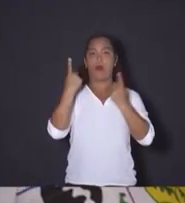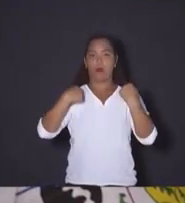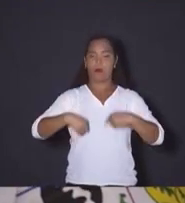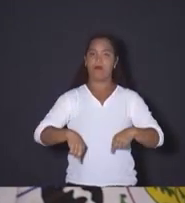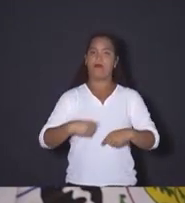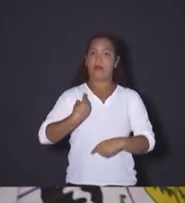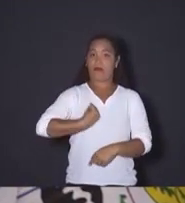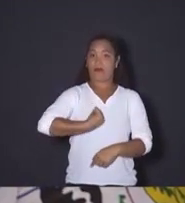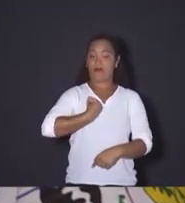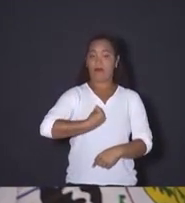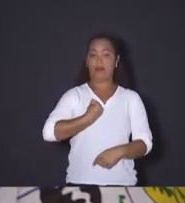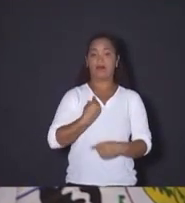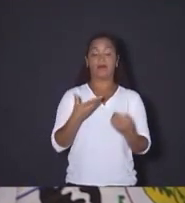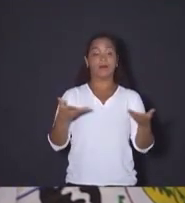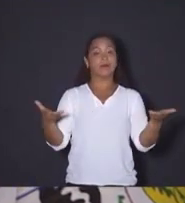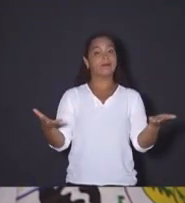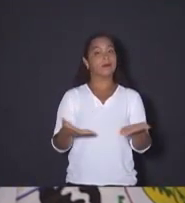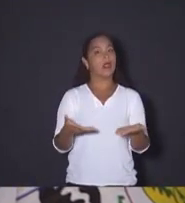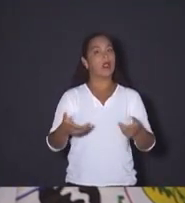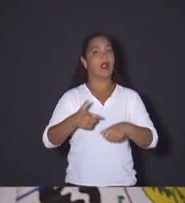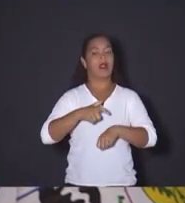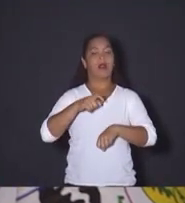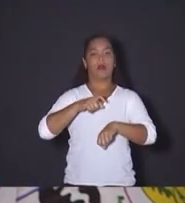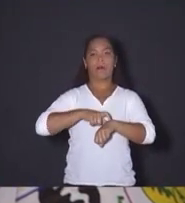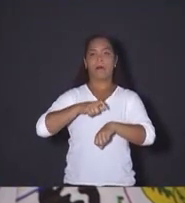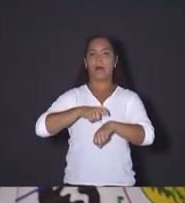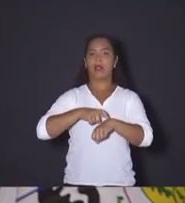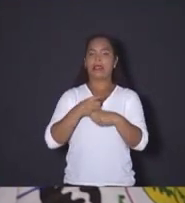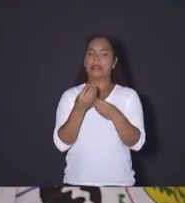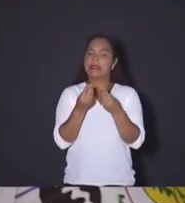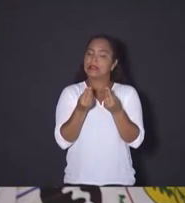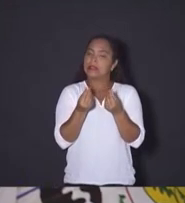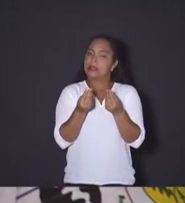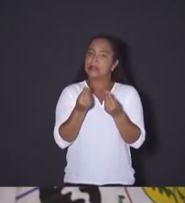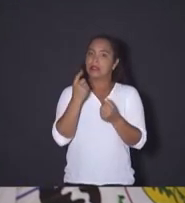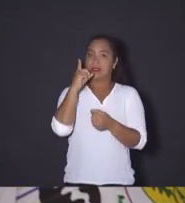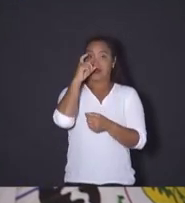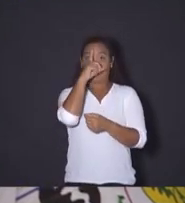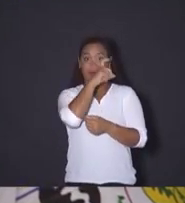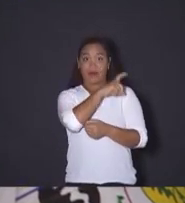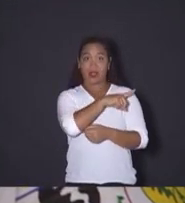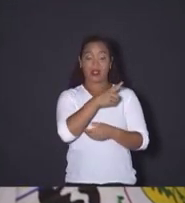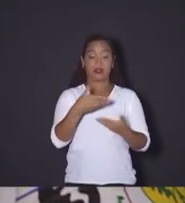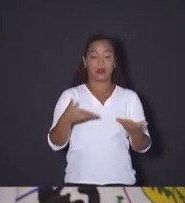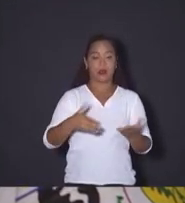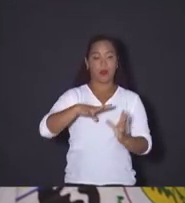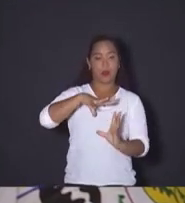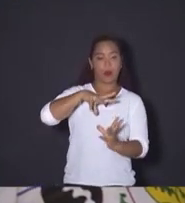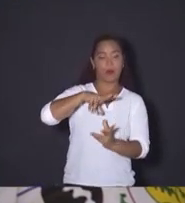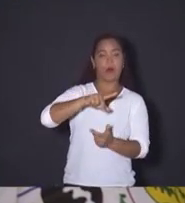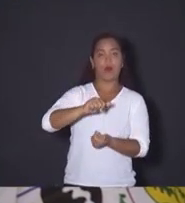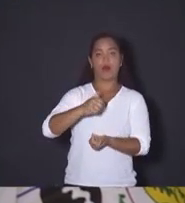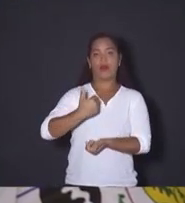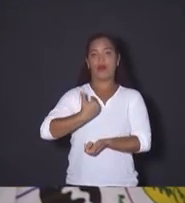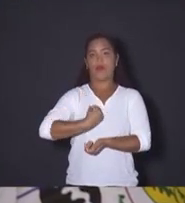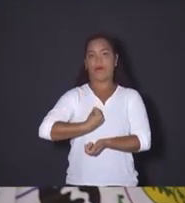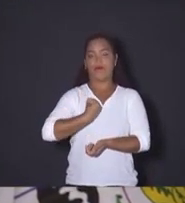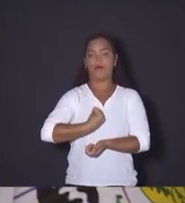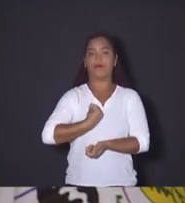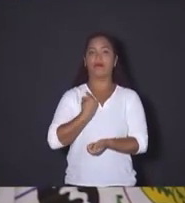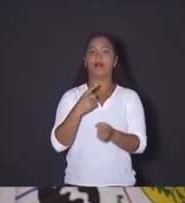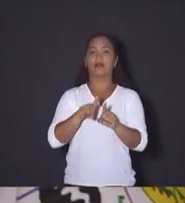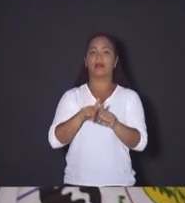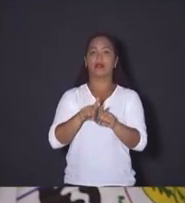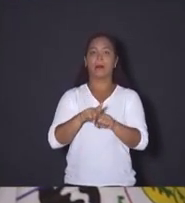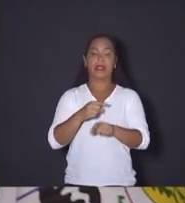estão passando por momentos é super delicado o momento no mundo momento na vida nessa questão